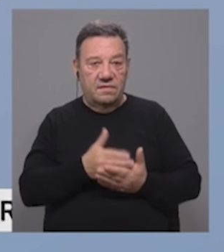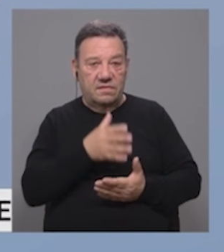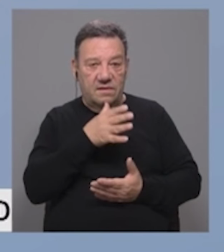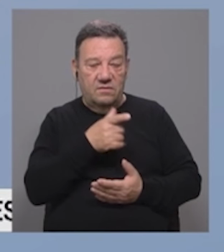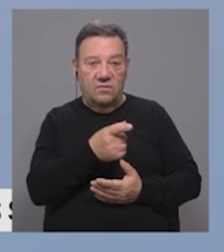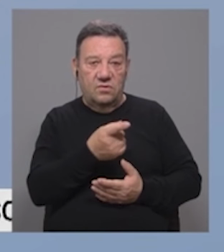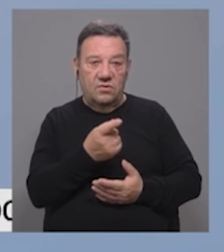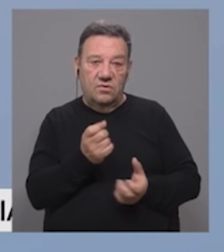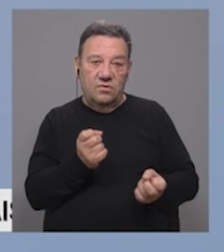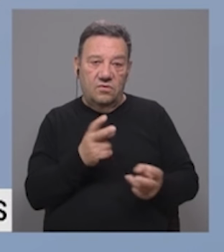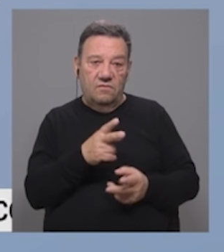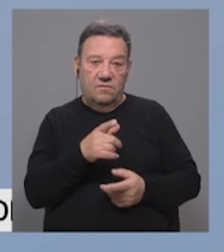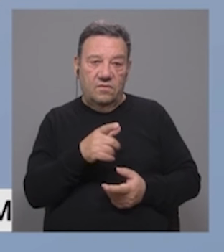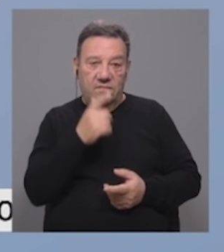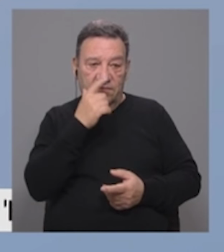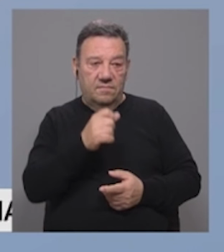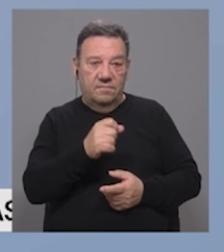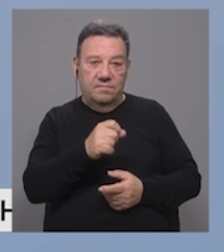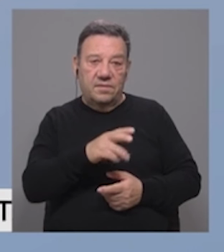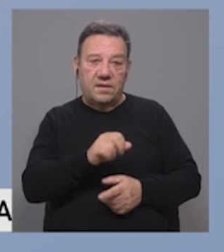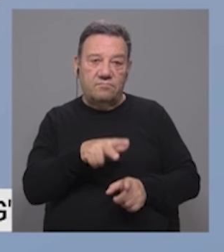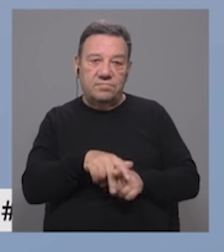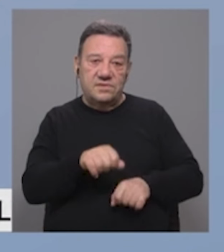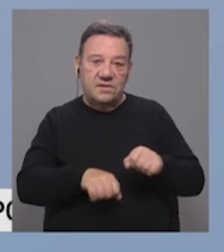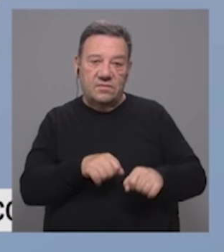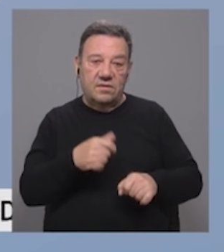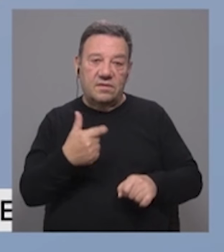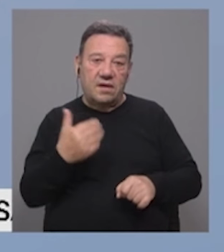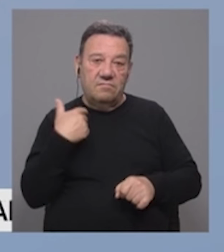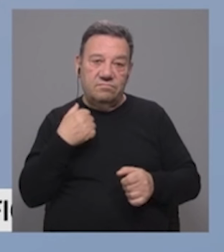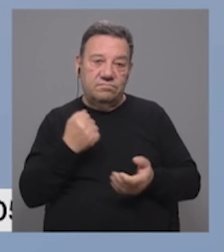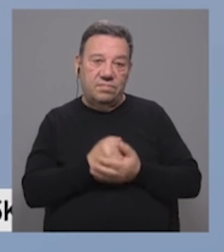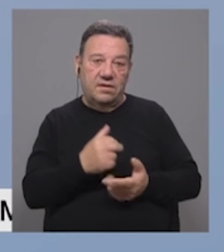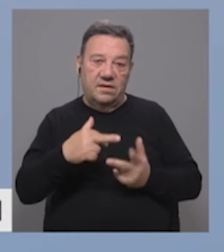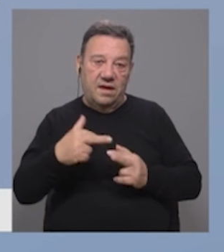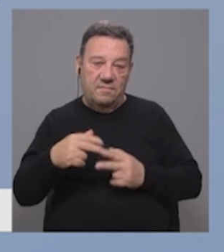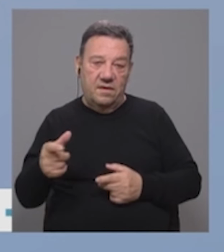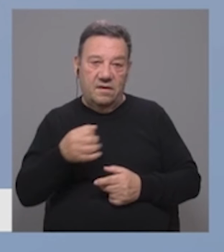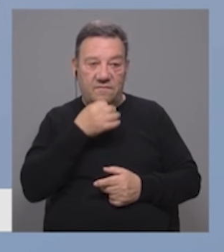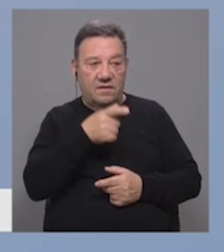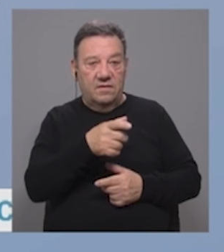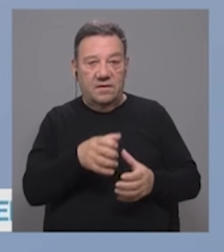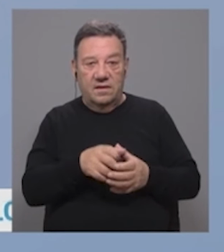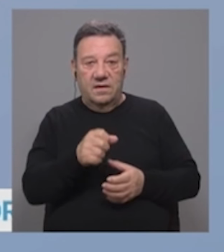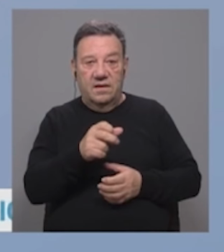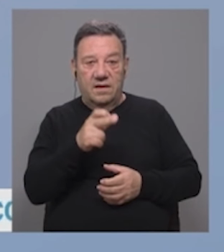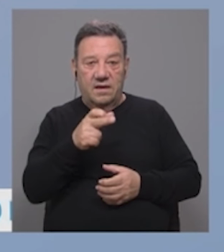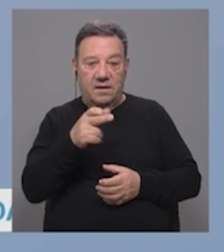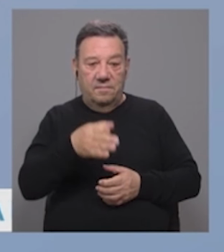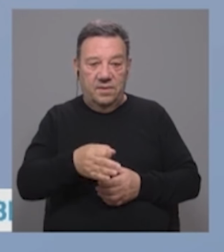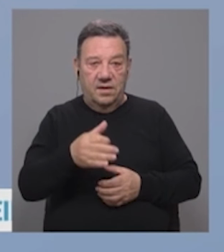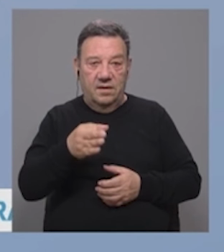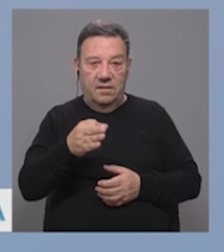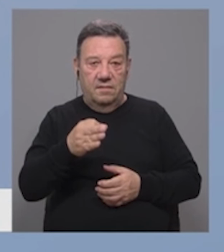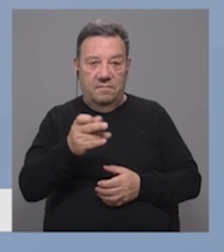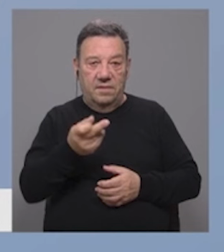que o novo plantel de ciclistas, que tem o patrocínio da Câmara Municipal, falo da equipa RP Paredes Boa Vista,